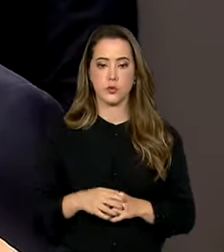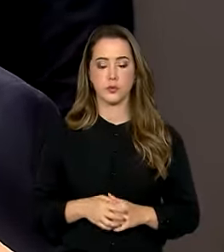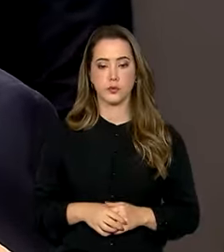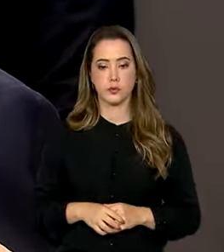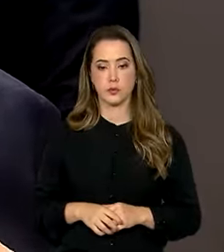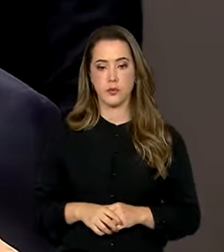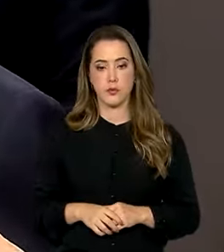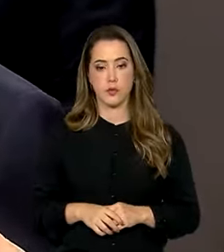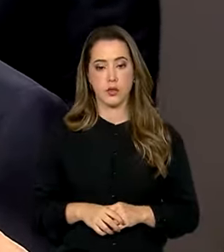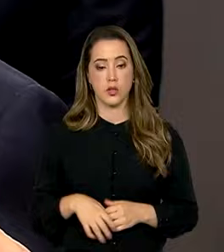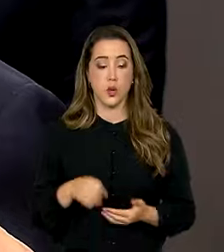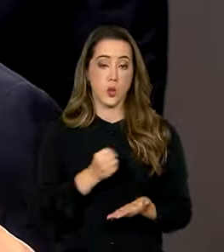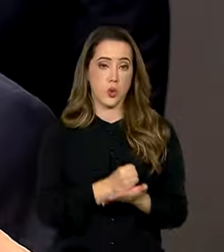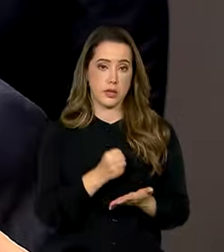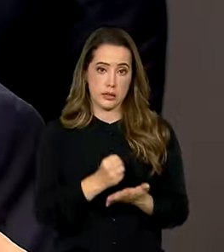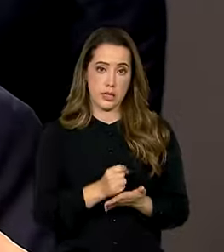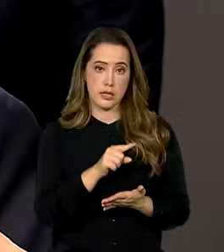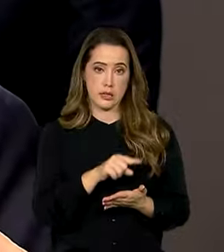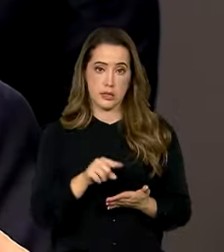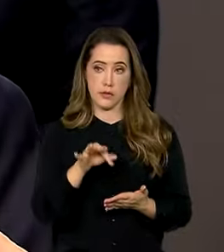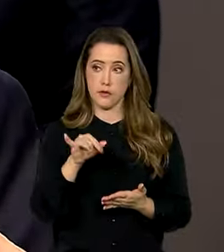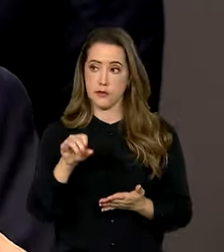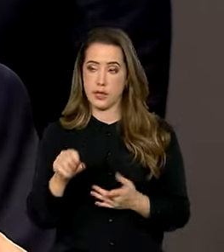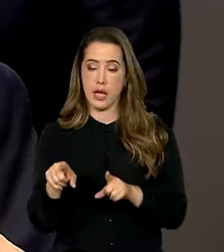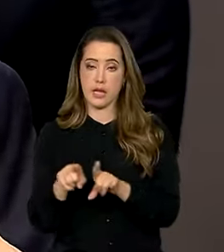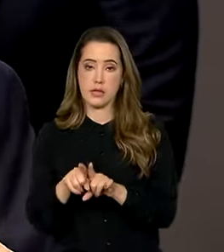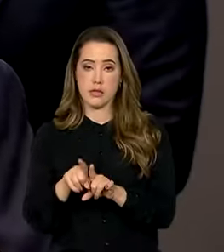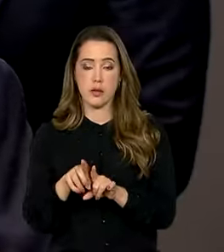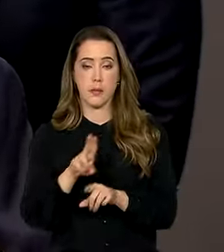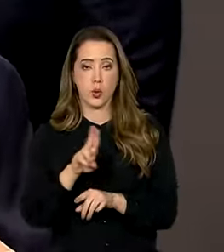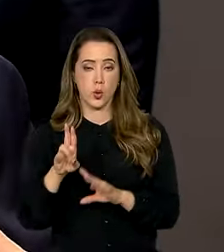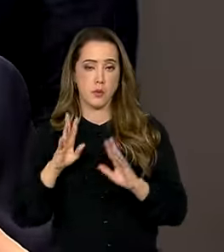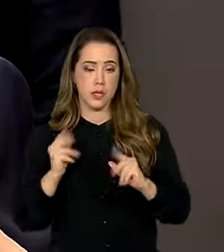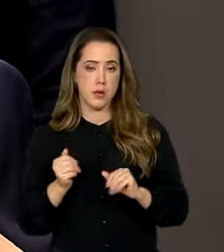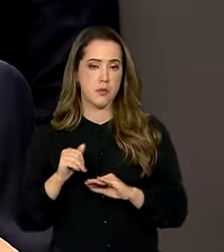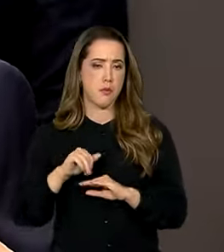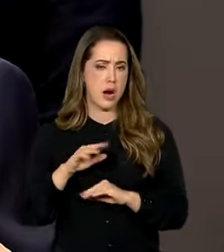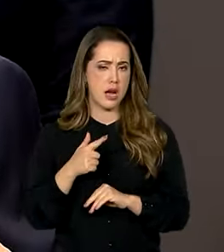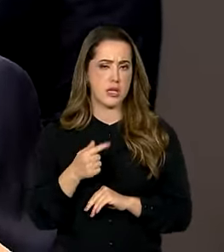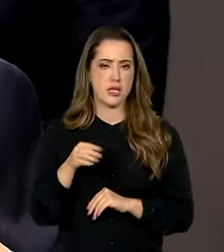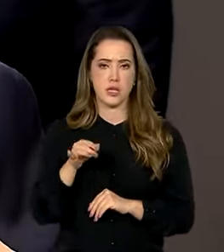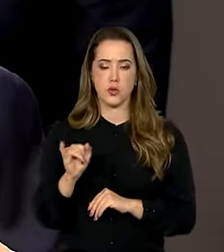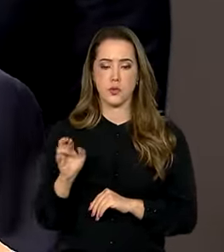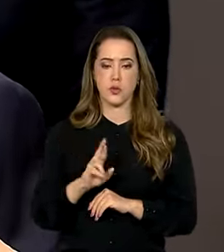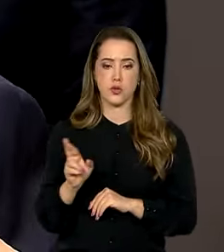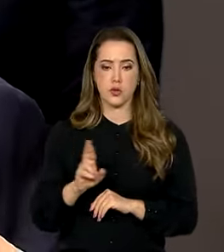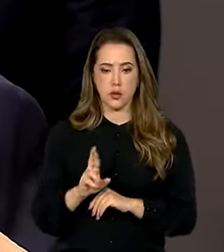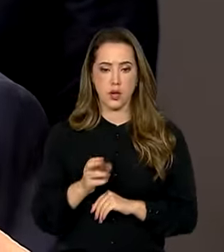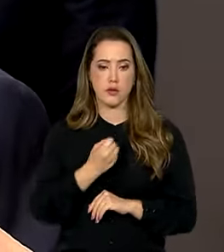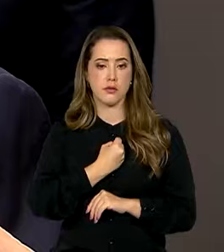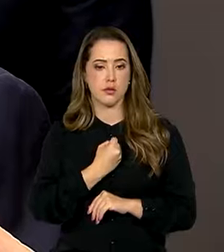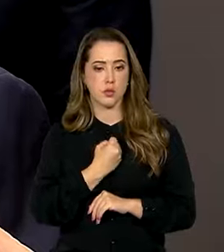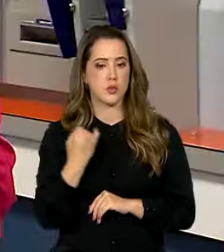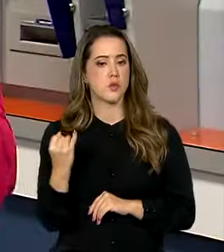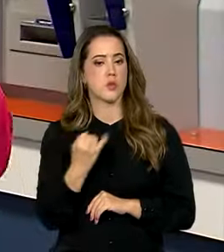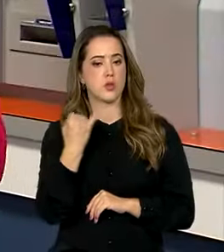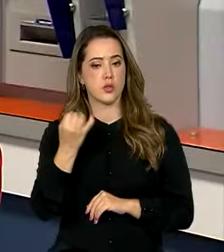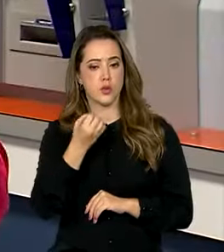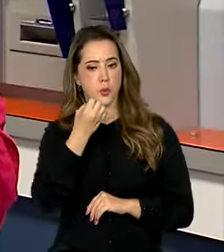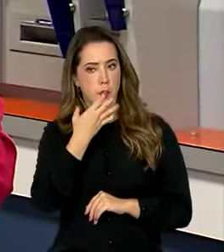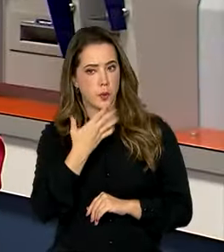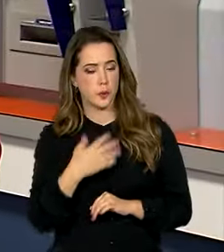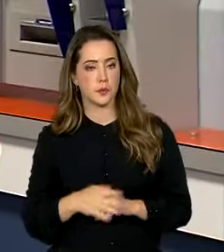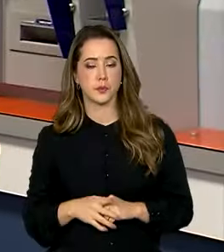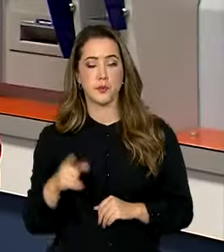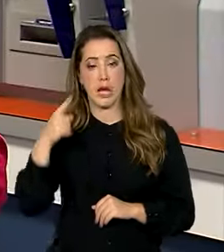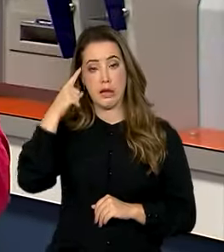as contratações do Desenrola mais a do FIES, nós já passamos de R$ 7 bilhões. É um número muito expressivo. A